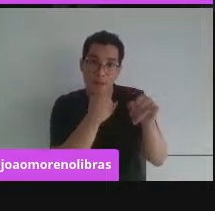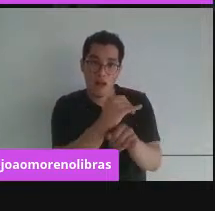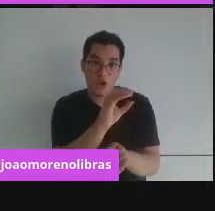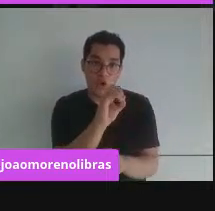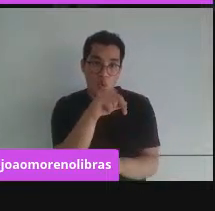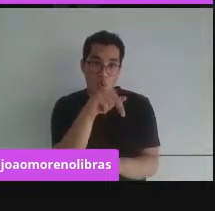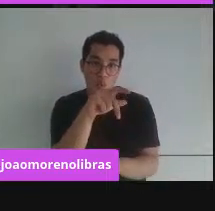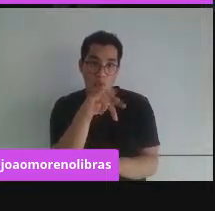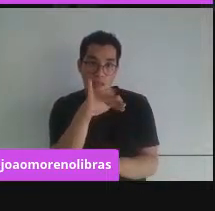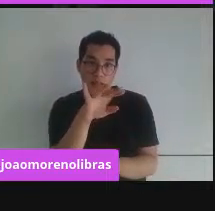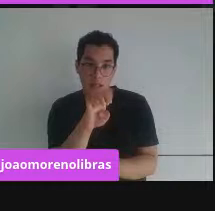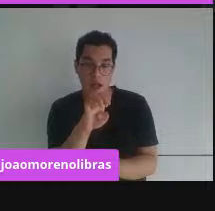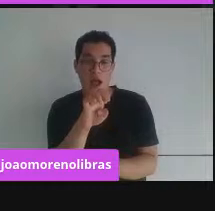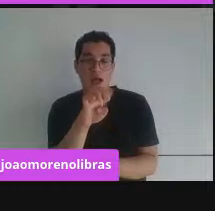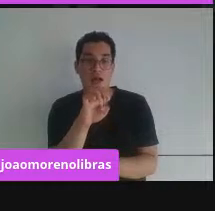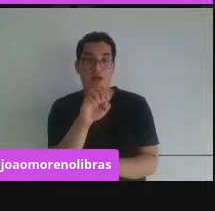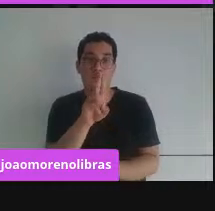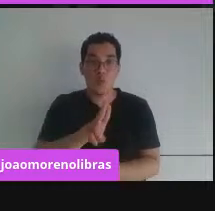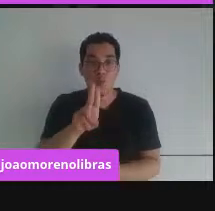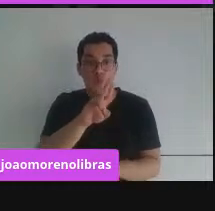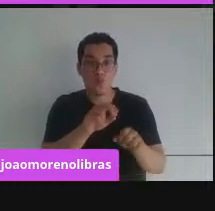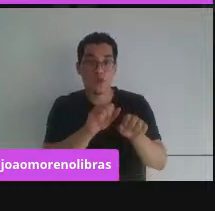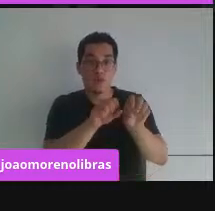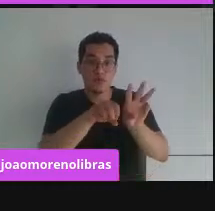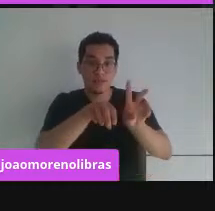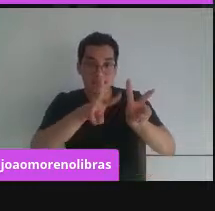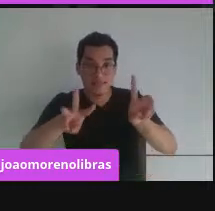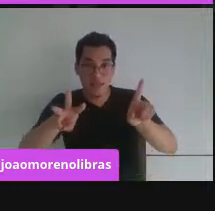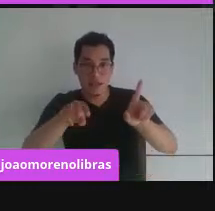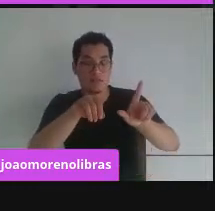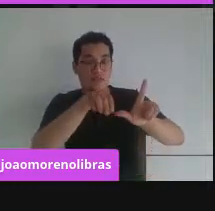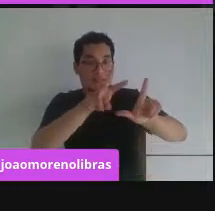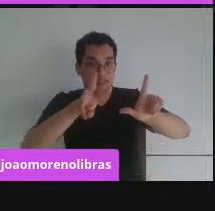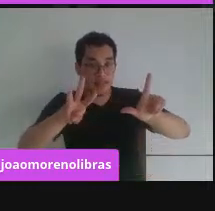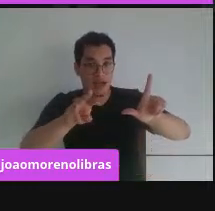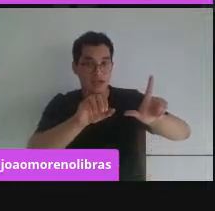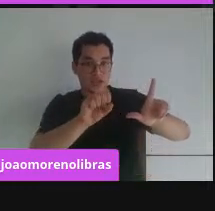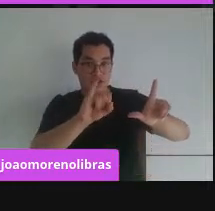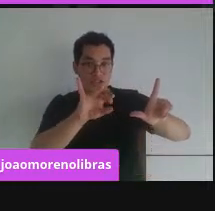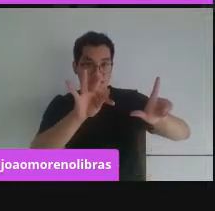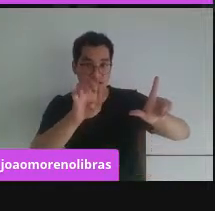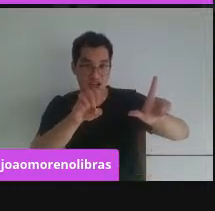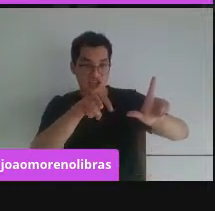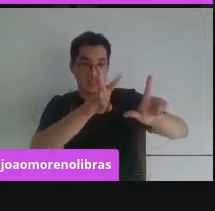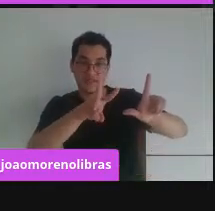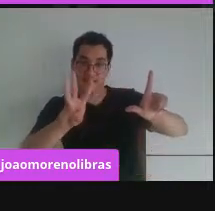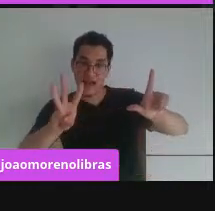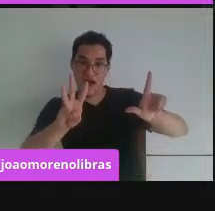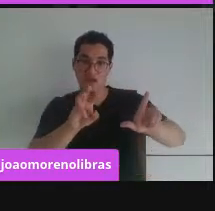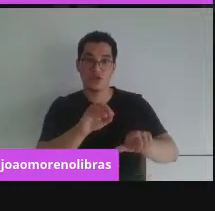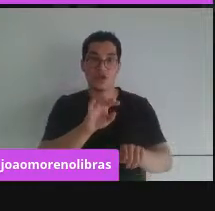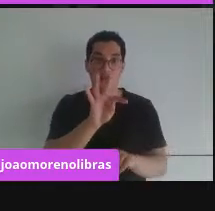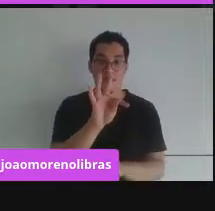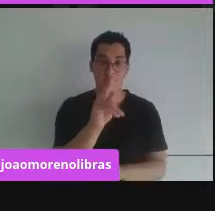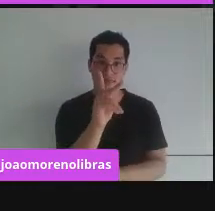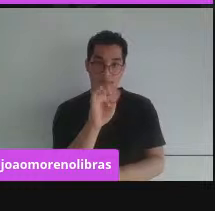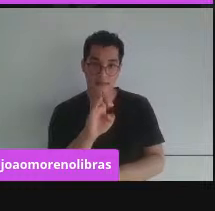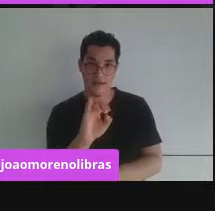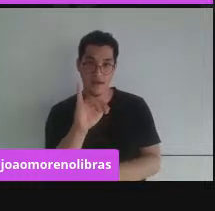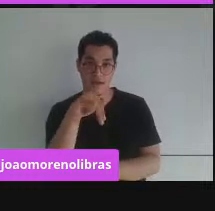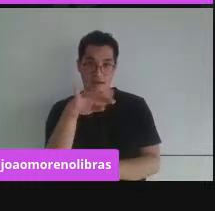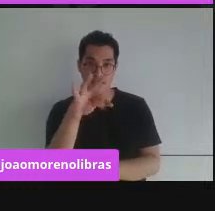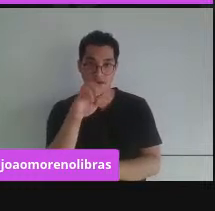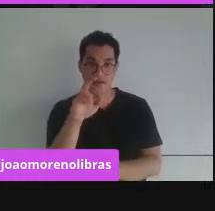2019, focalizando torturas sofridas por presidiárias, malgrado a afirmação do